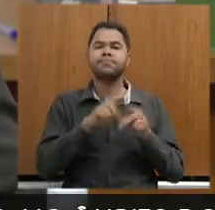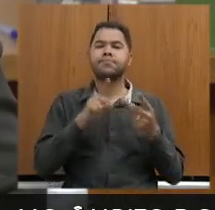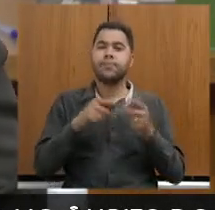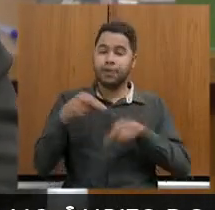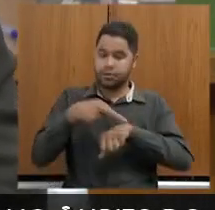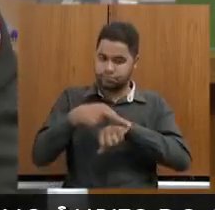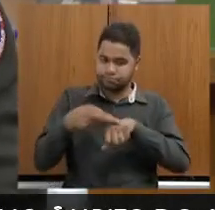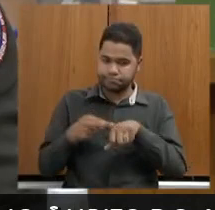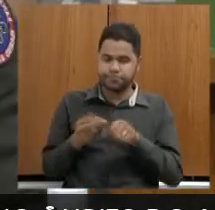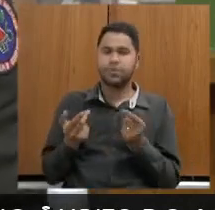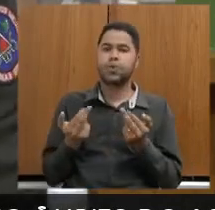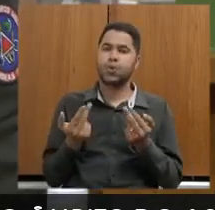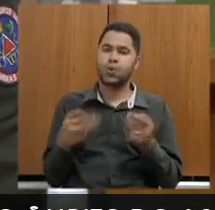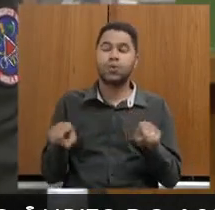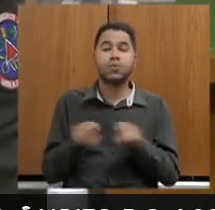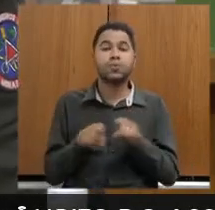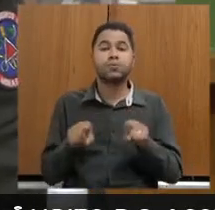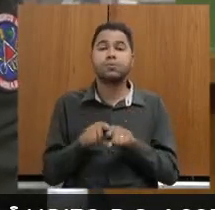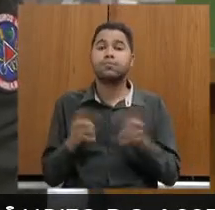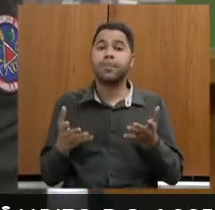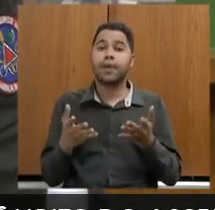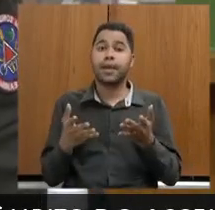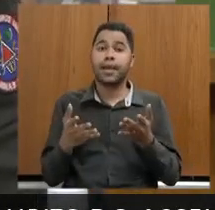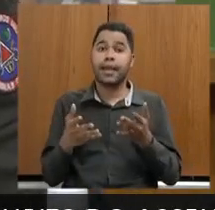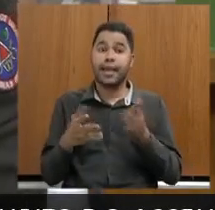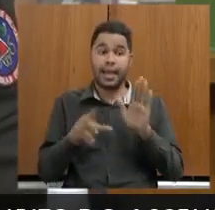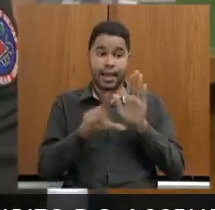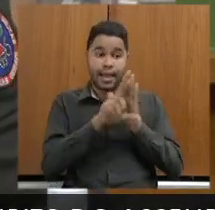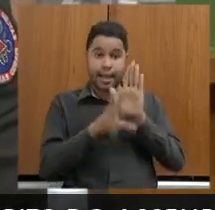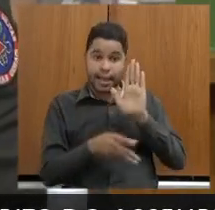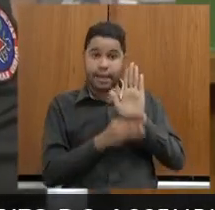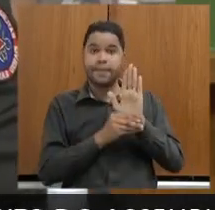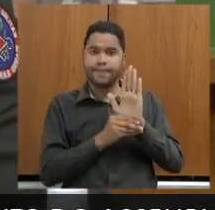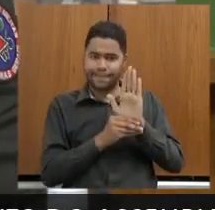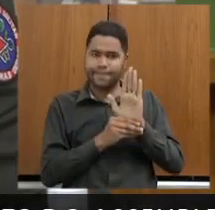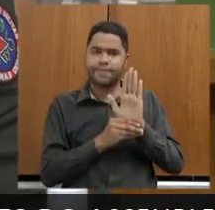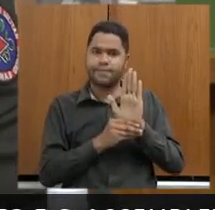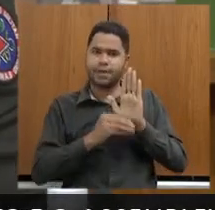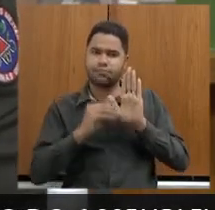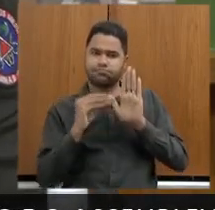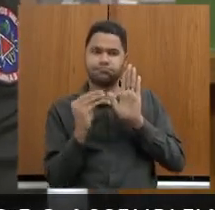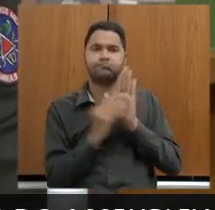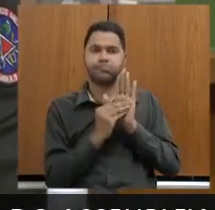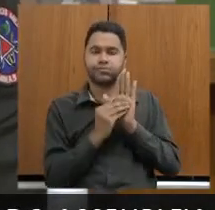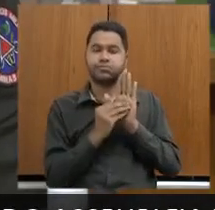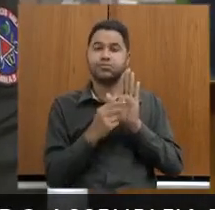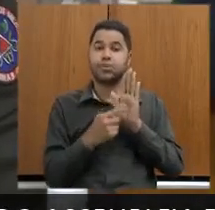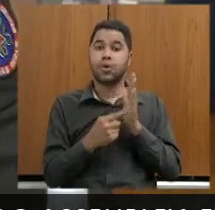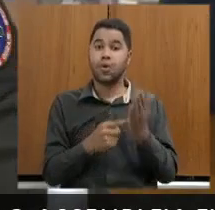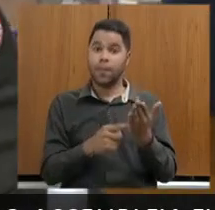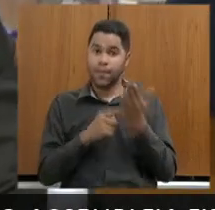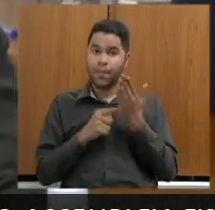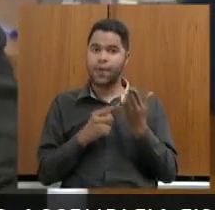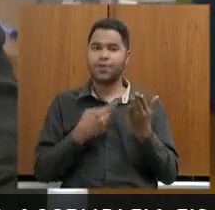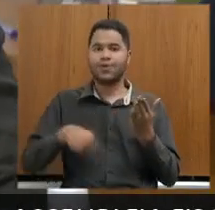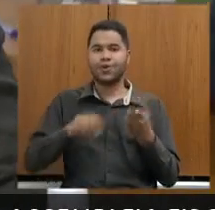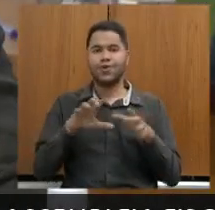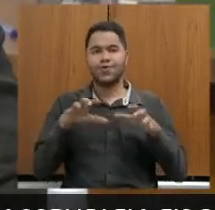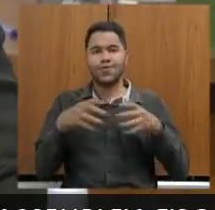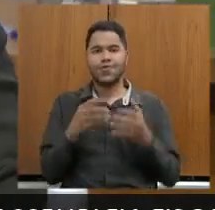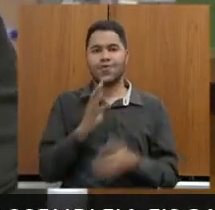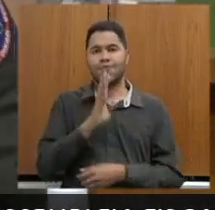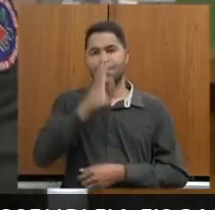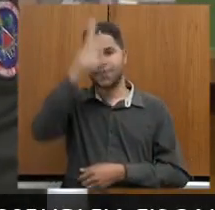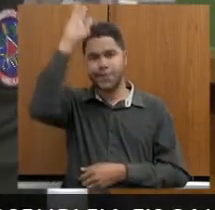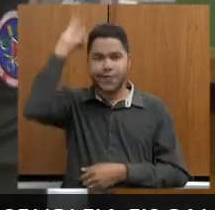da mesma forma e dizer que as emendas que os senhores senhoras indicam ao Corpo de Bombeiros